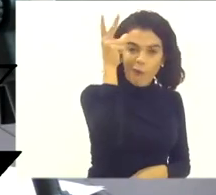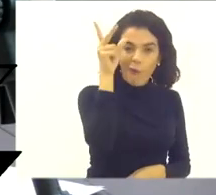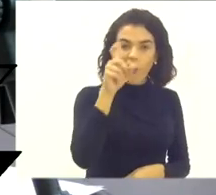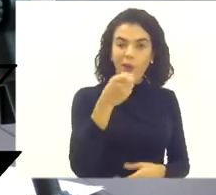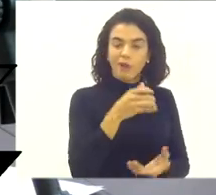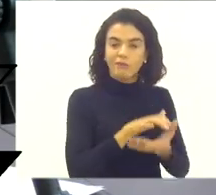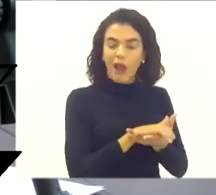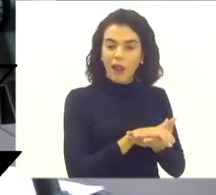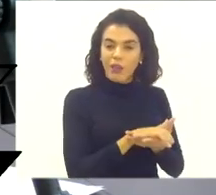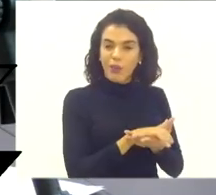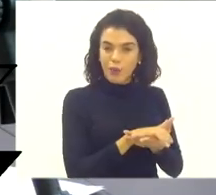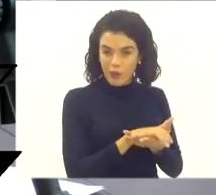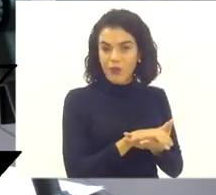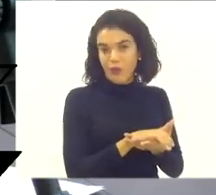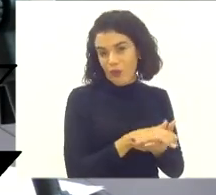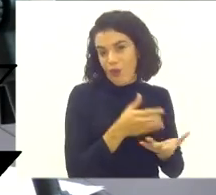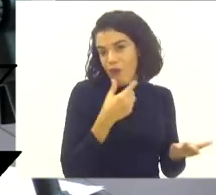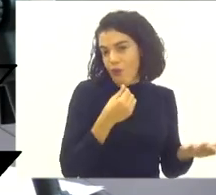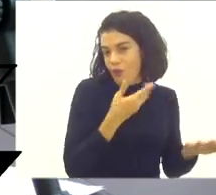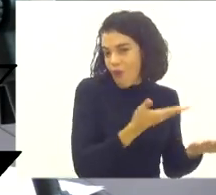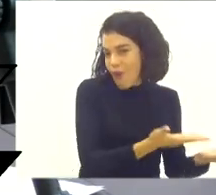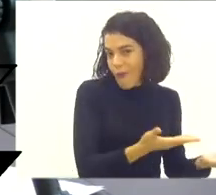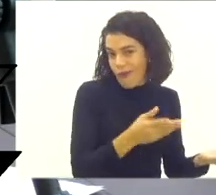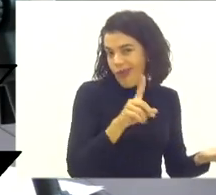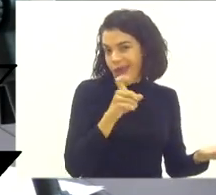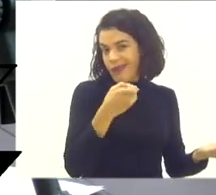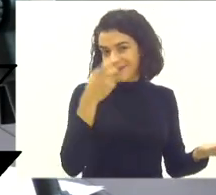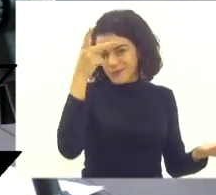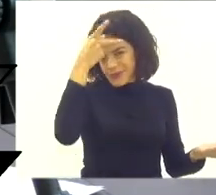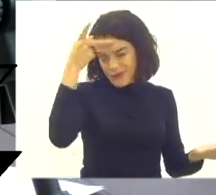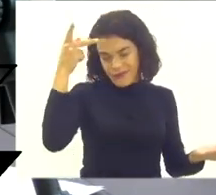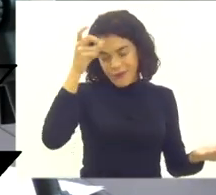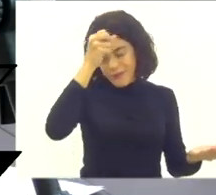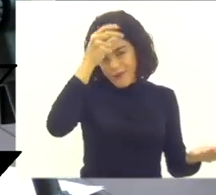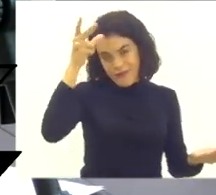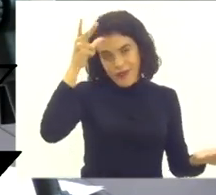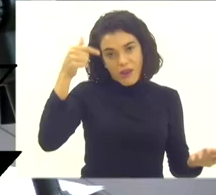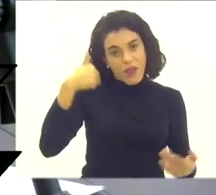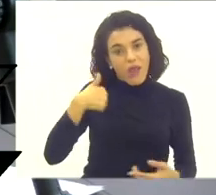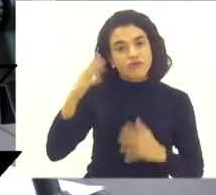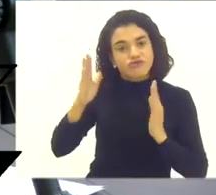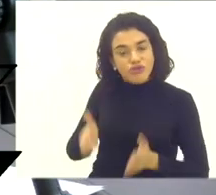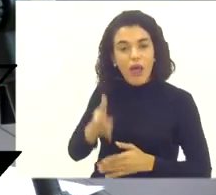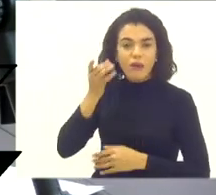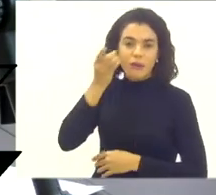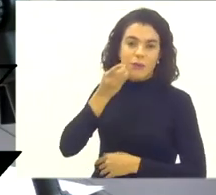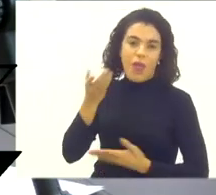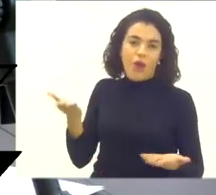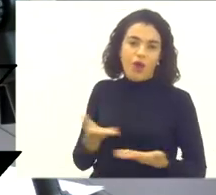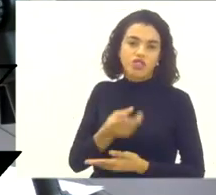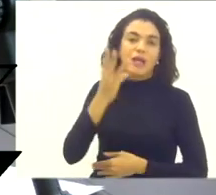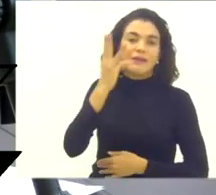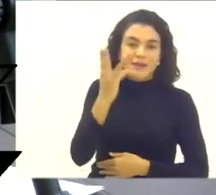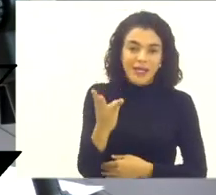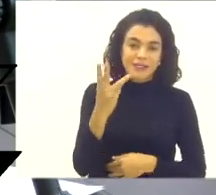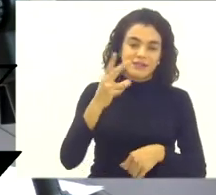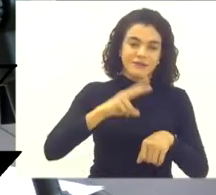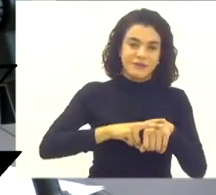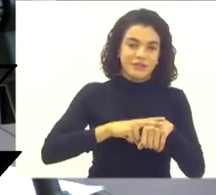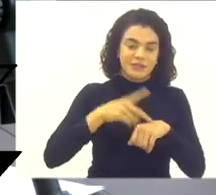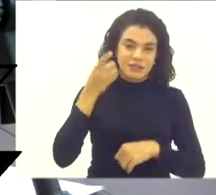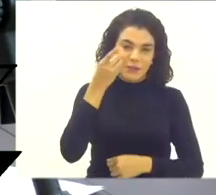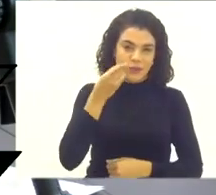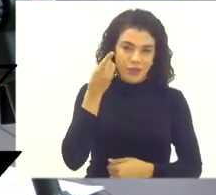homens falar com o cara que é foi o prefeito e eu tinha o meu trabalho aqui enfim hoje eu já estou no terceiro mandato e